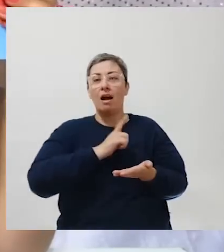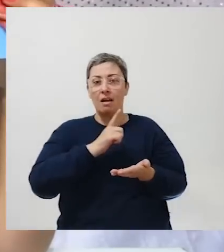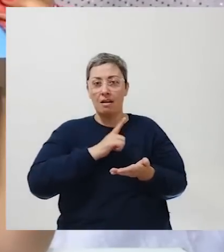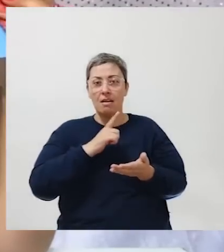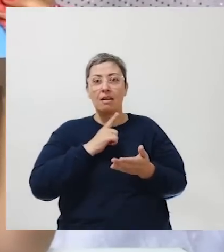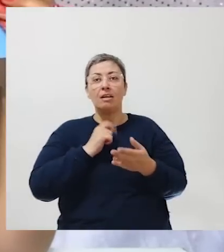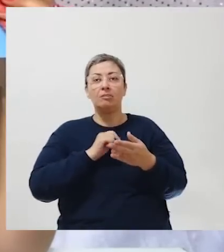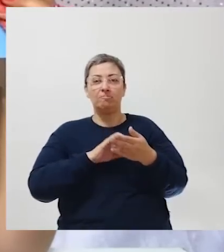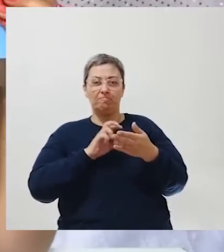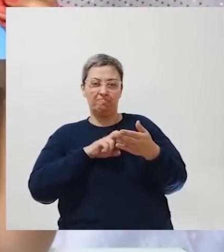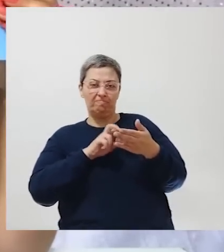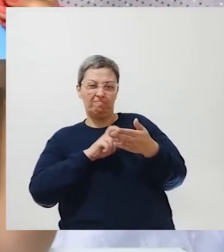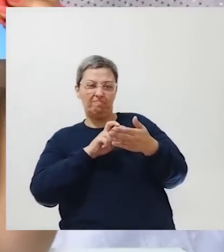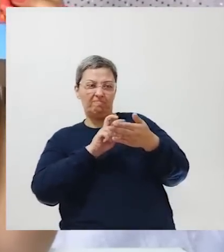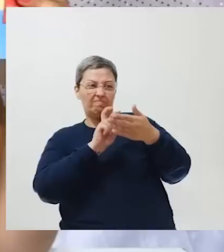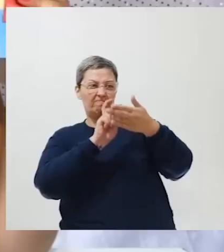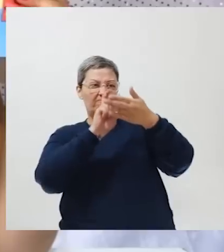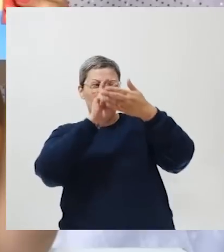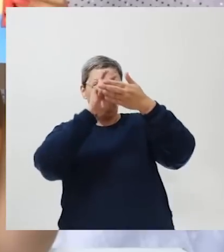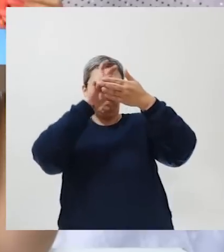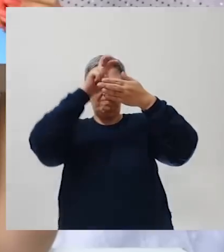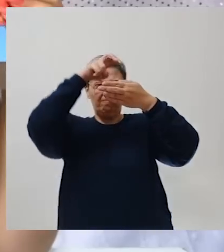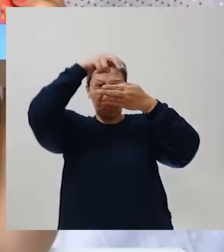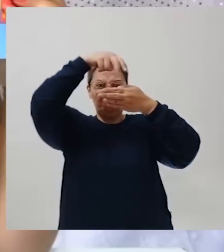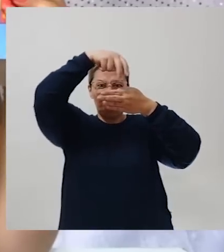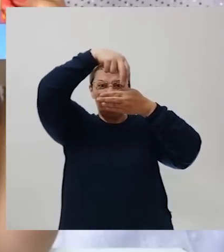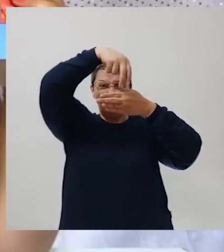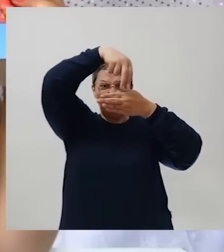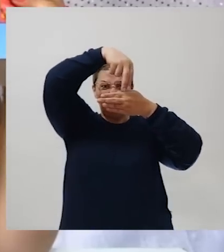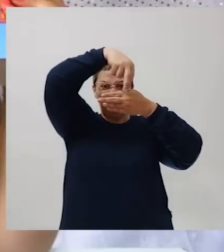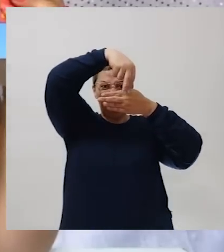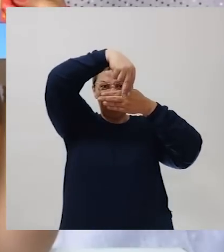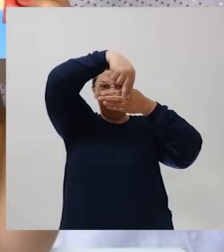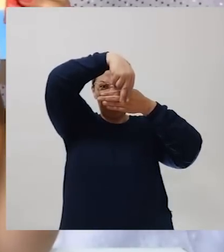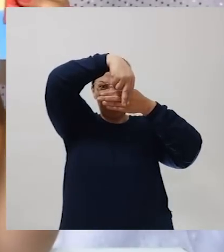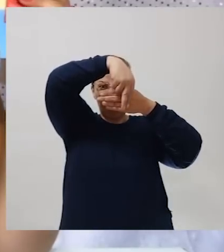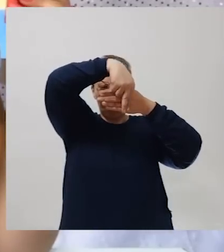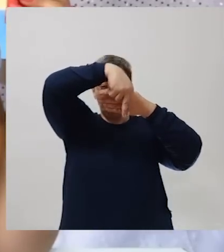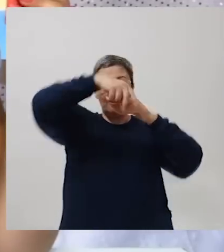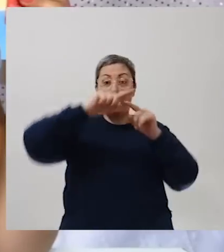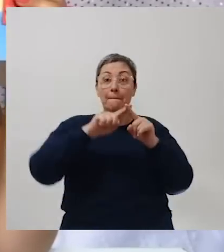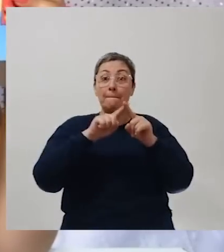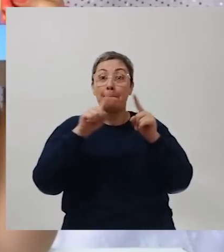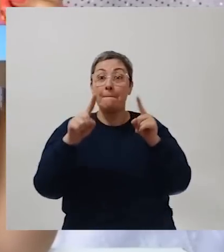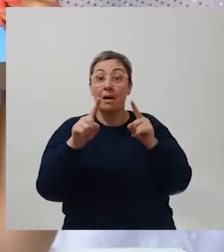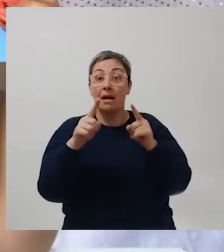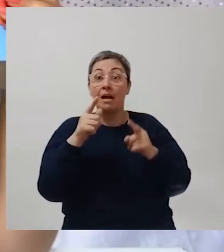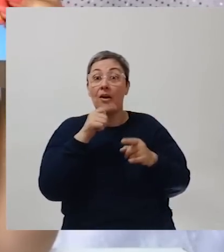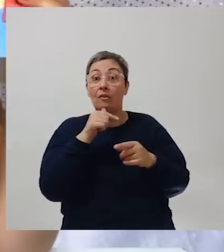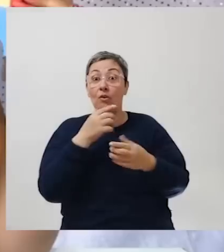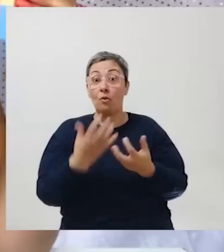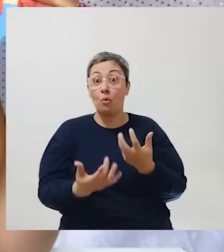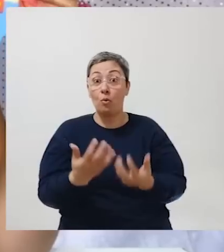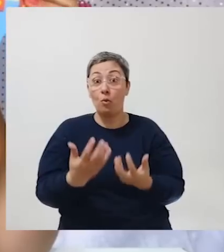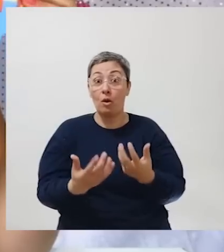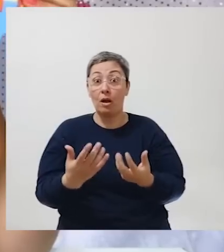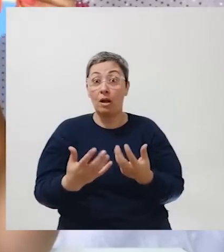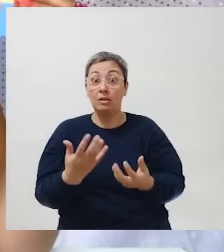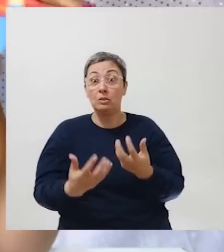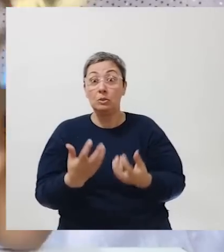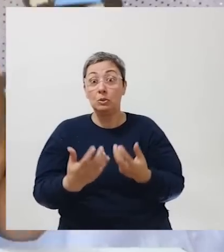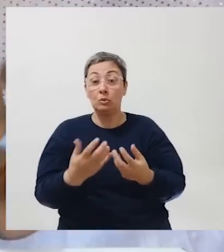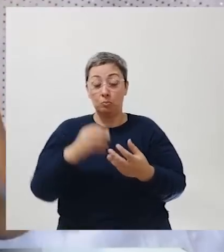E então ele escalou, subiu pelo telhado e entrou. Mas a lareira estava acesa. Quando ele